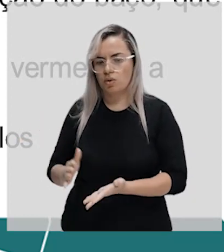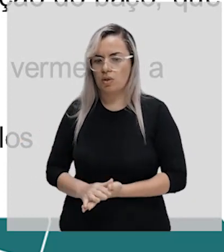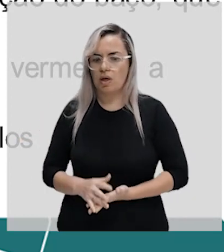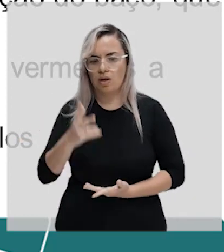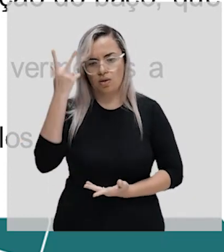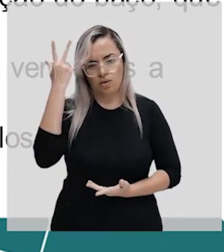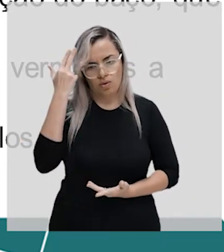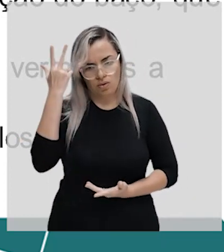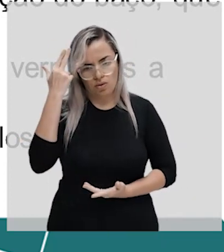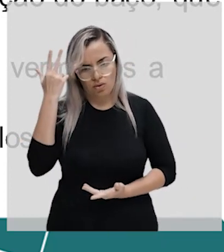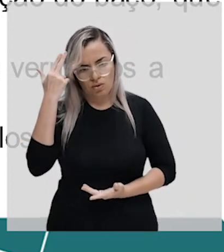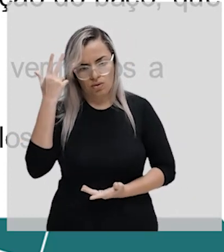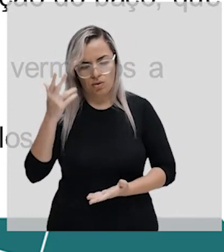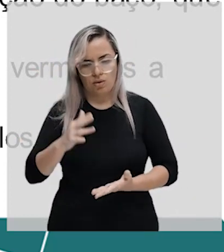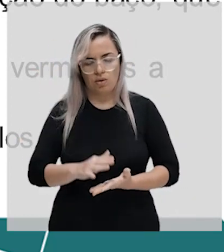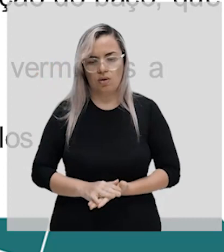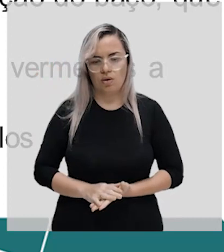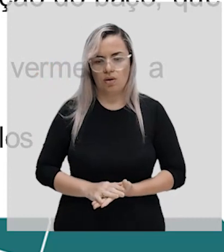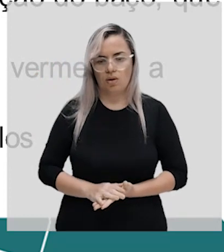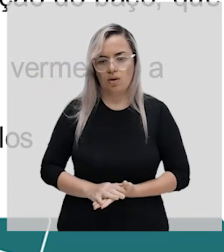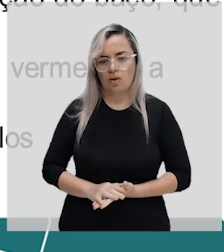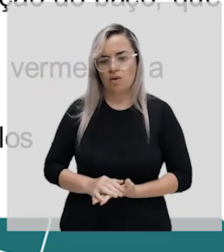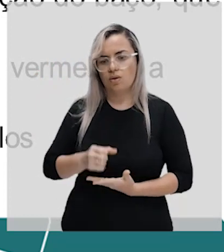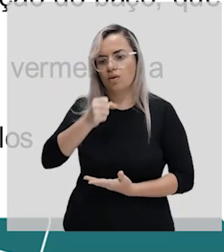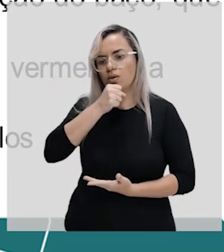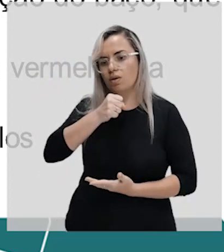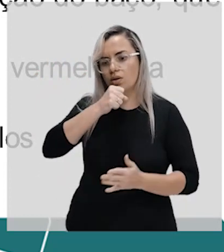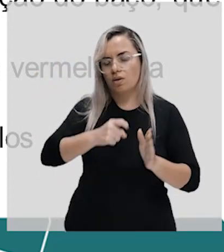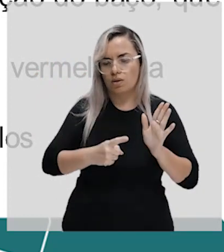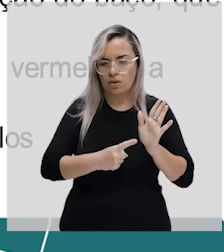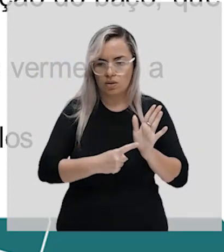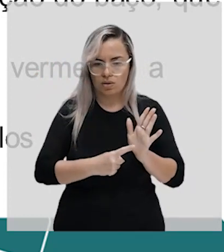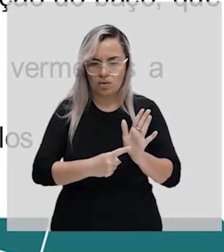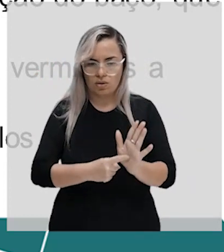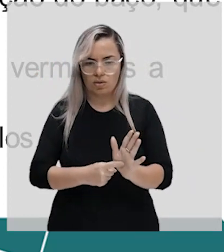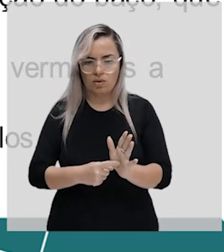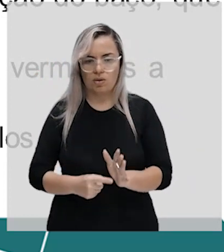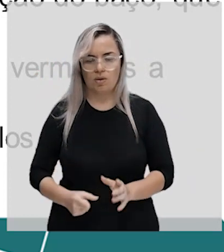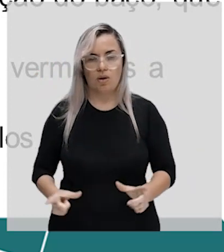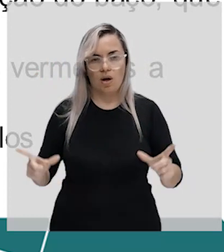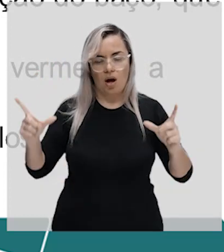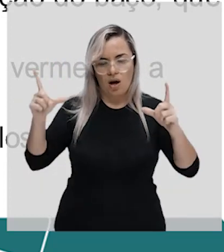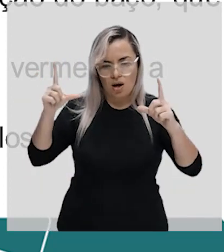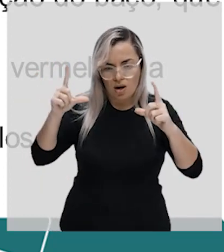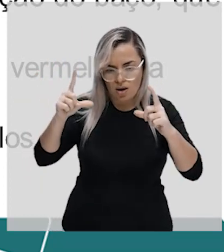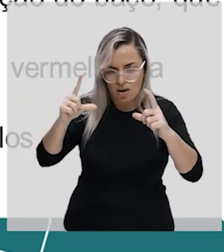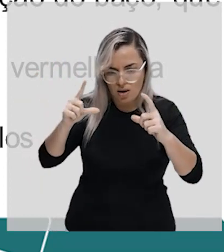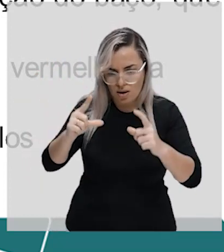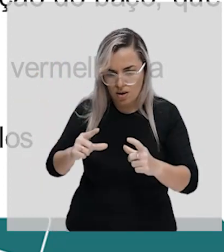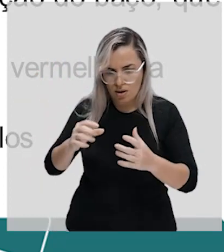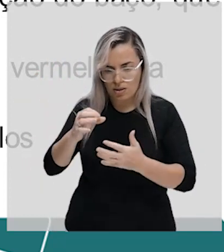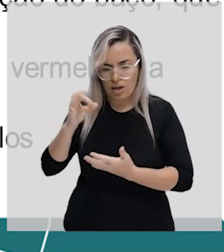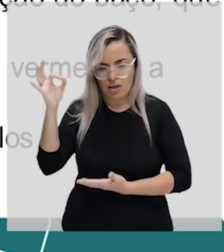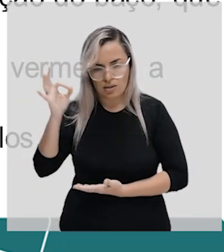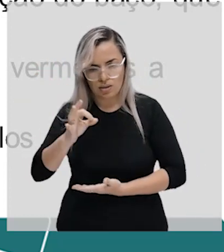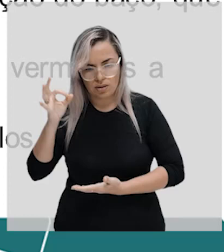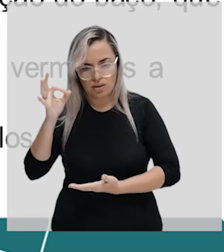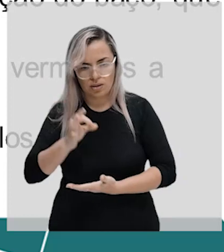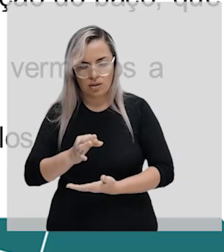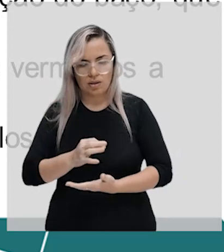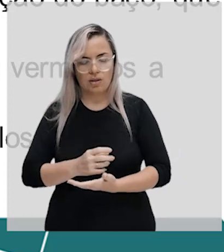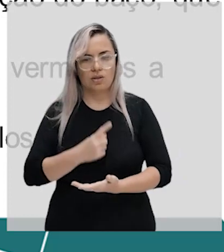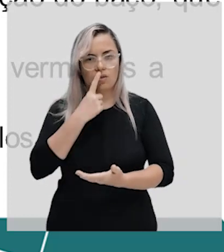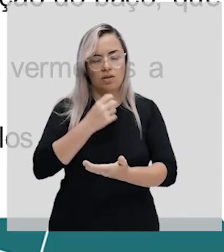apresentavam uma expressiva redução na taxa de hemoglobina, mais intrigante, a anemia dos idosos